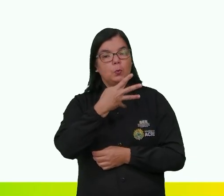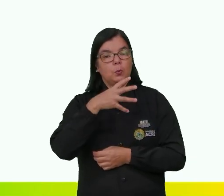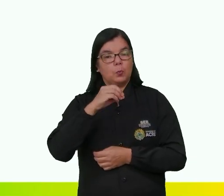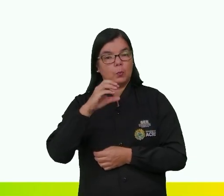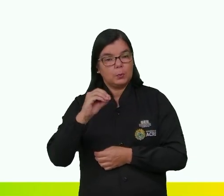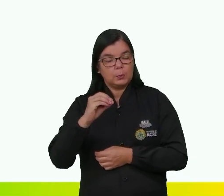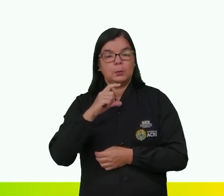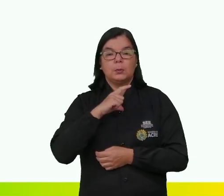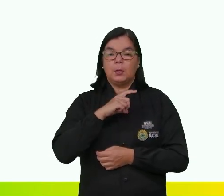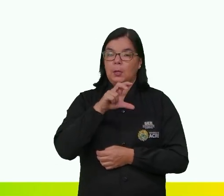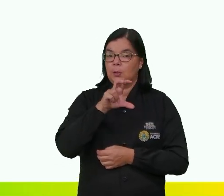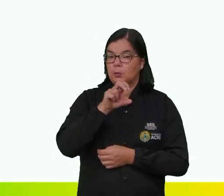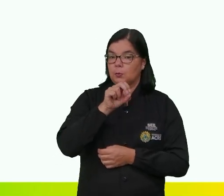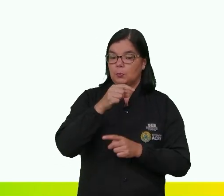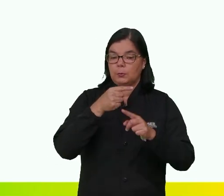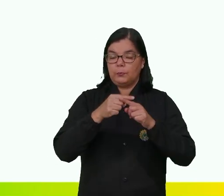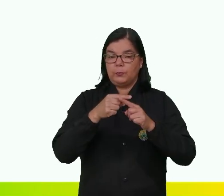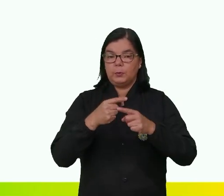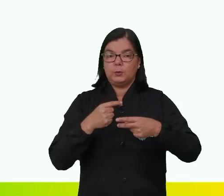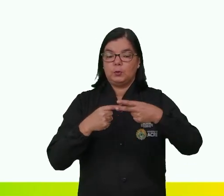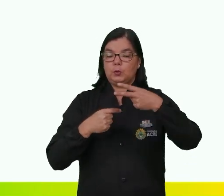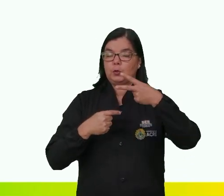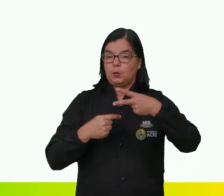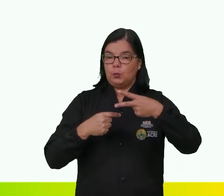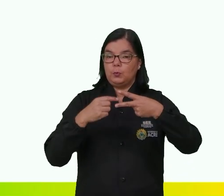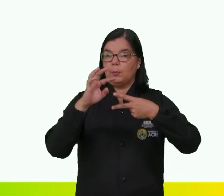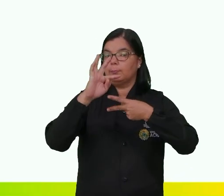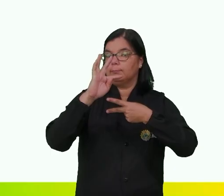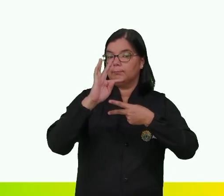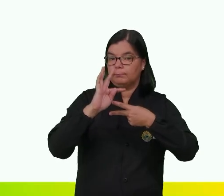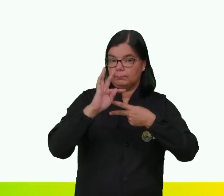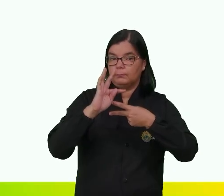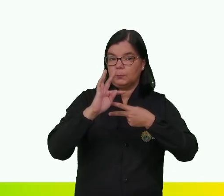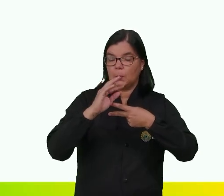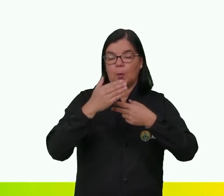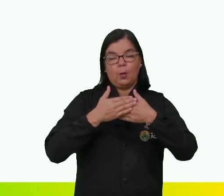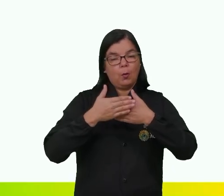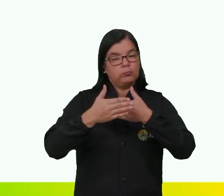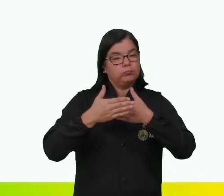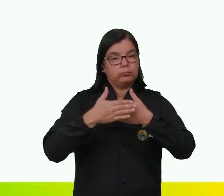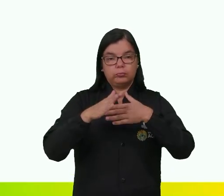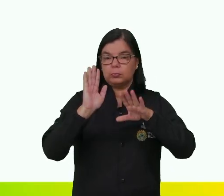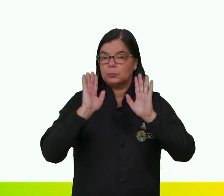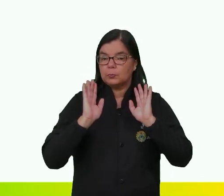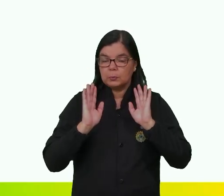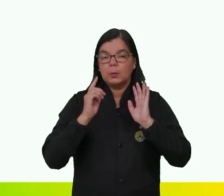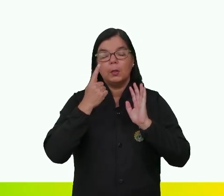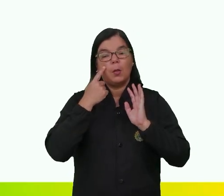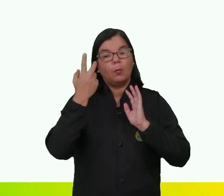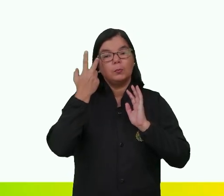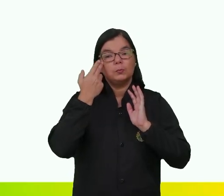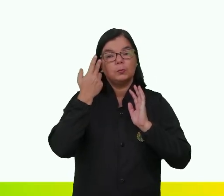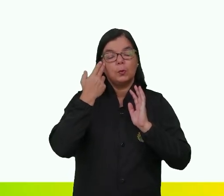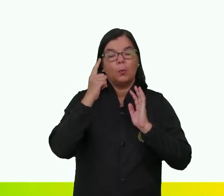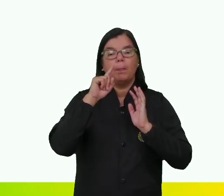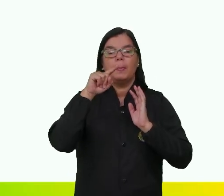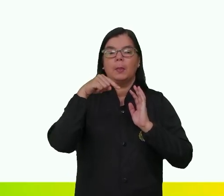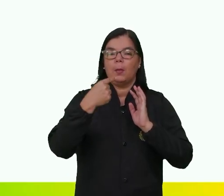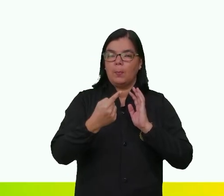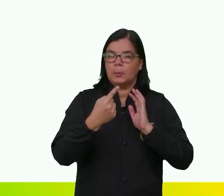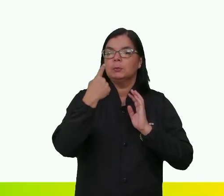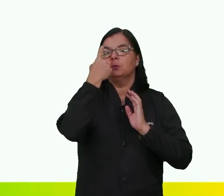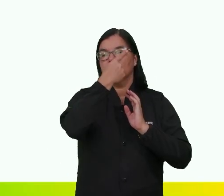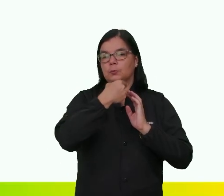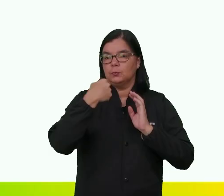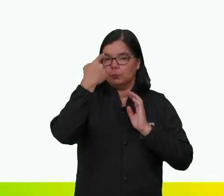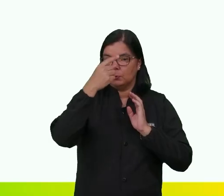coisa que 50 vezes 8, ou 50 vezes 2 ao cubo e assim por diante. Então, naturalmente que depois de t